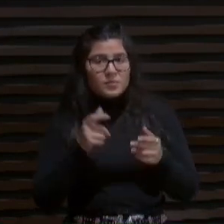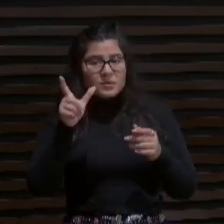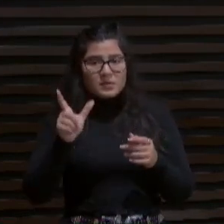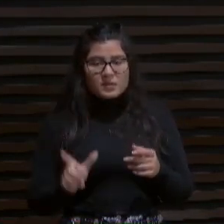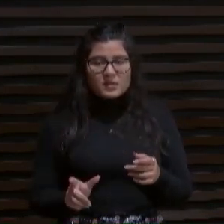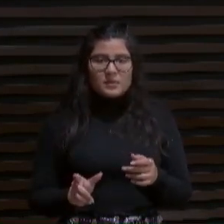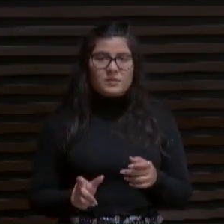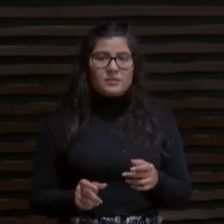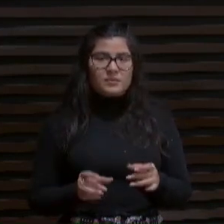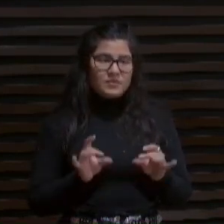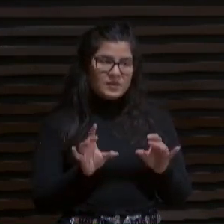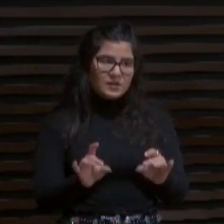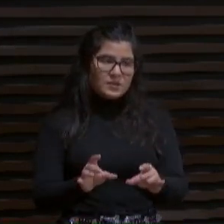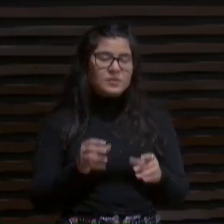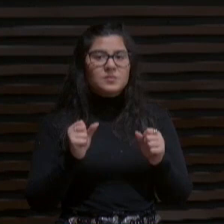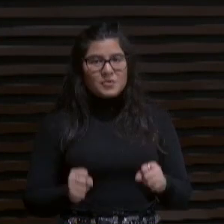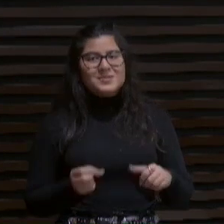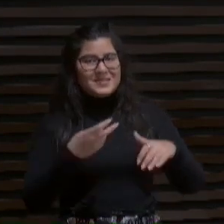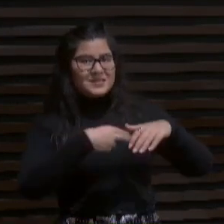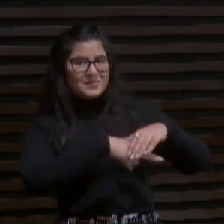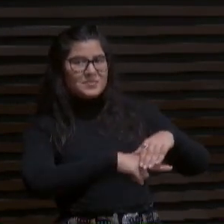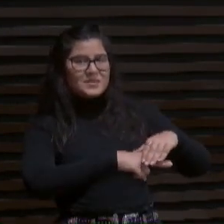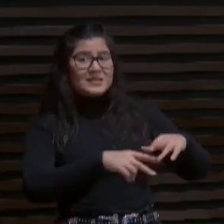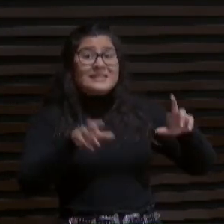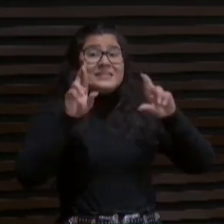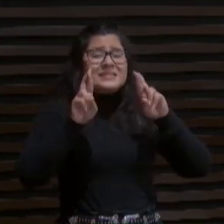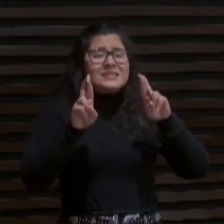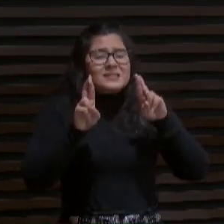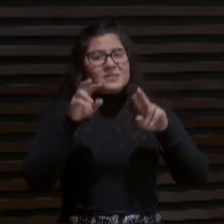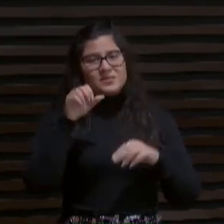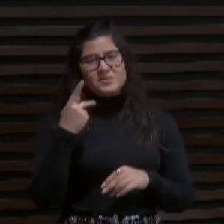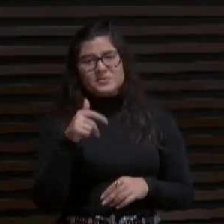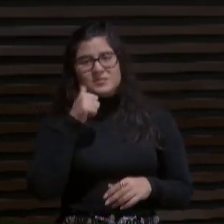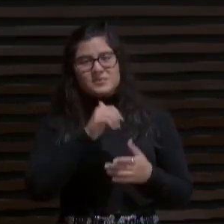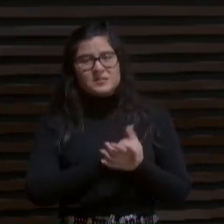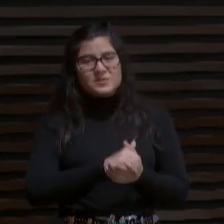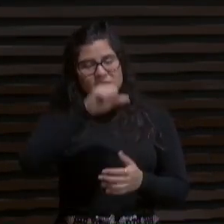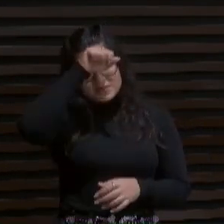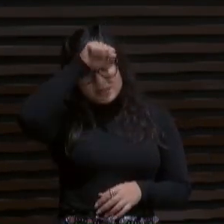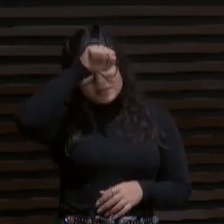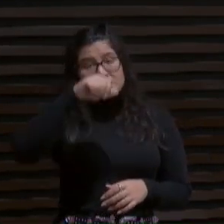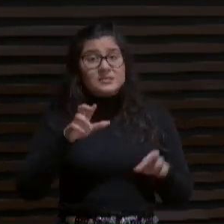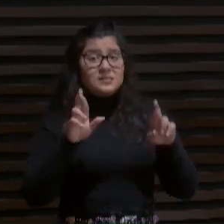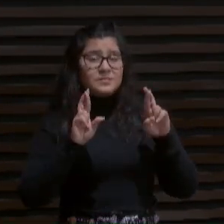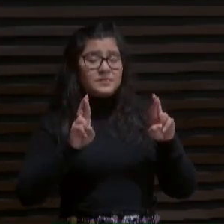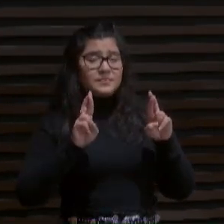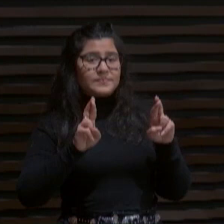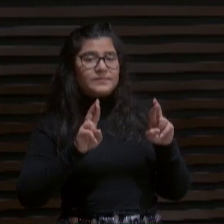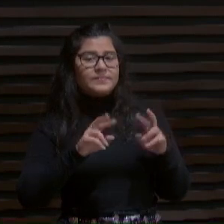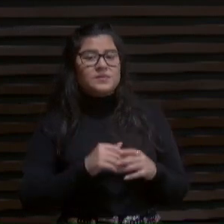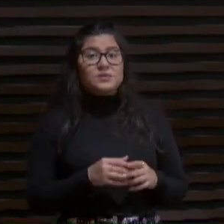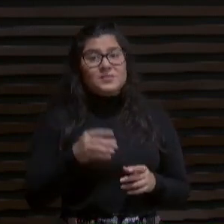então pode sepultar esperançosamente a sua esposa Sara, na esperança de que